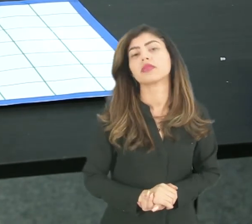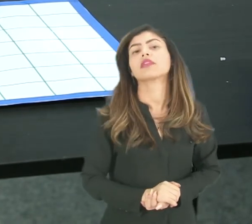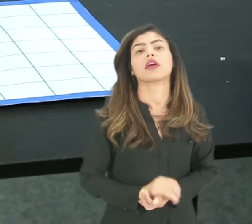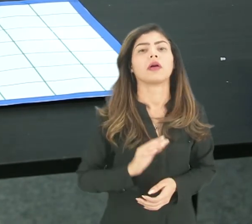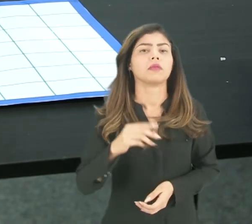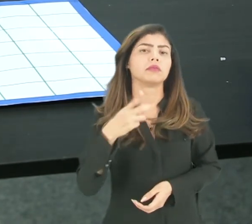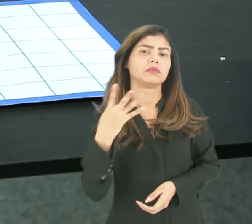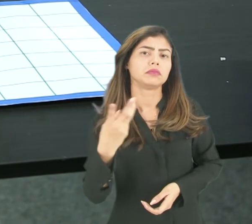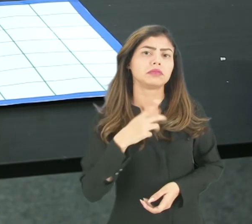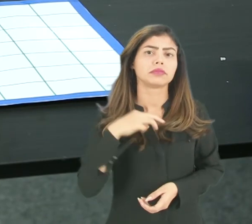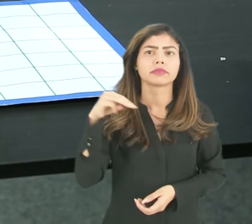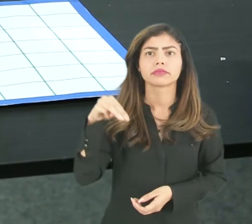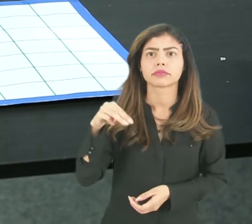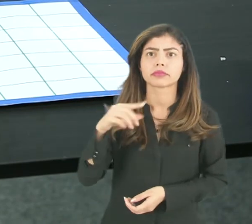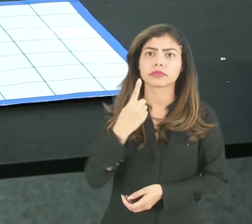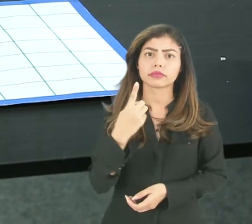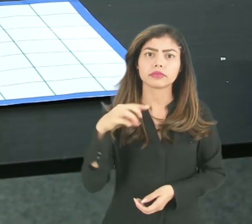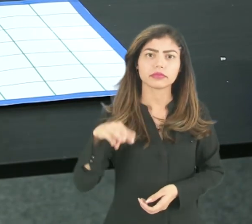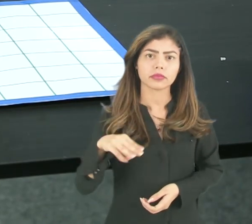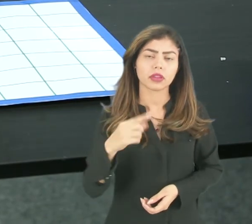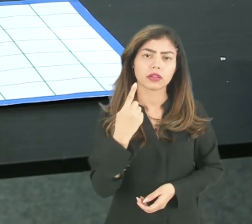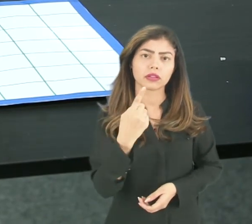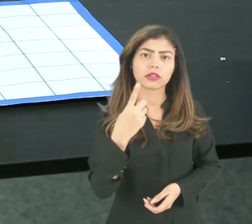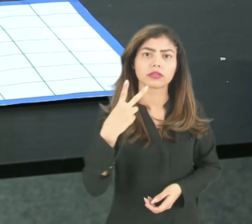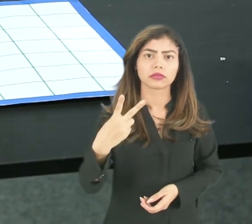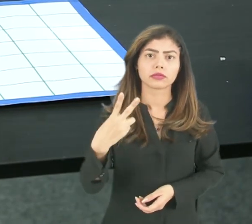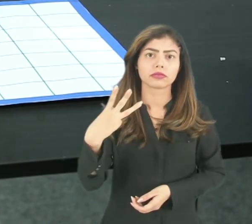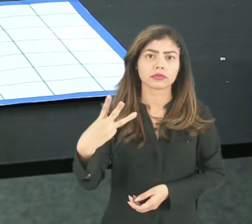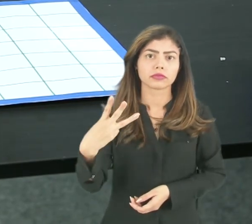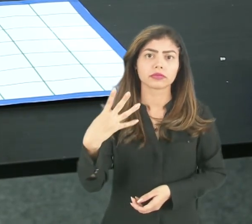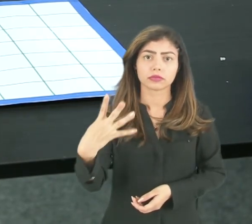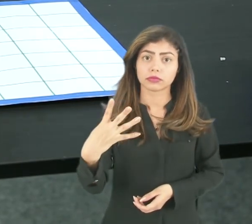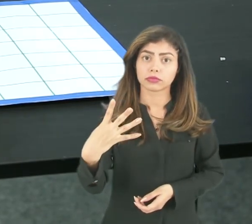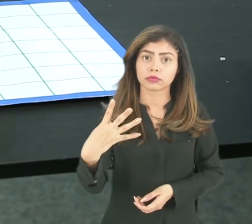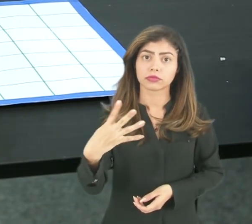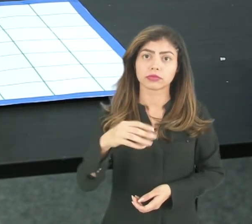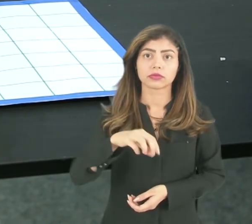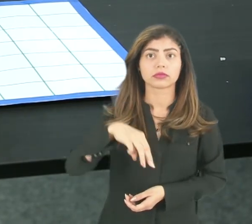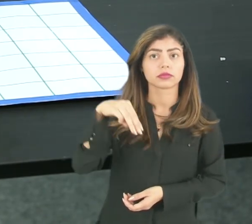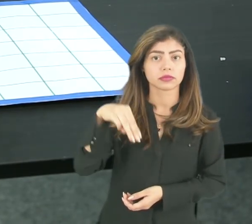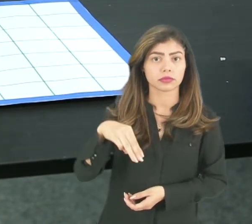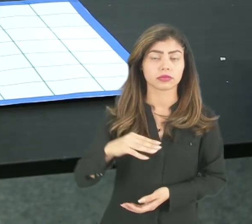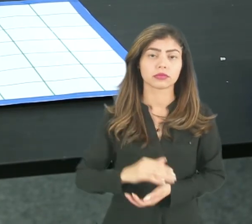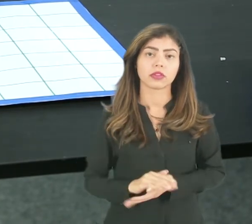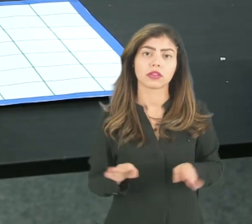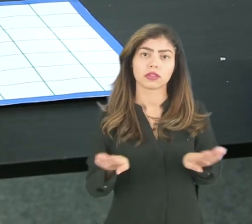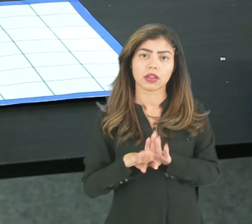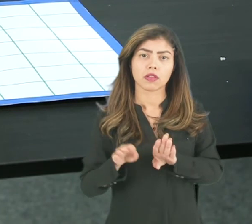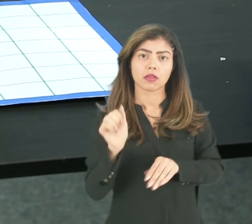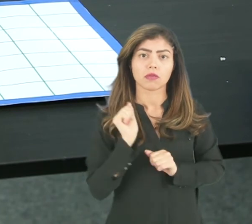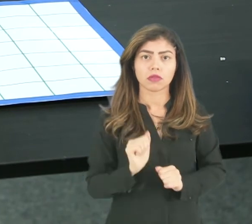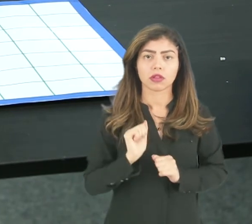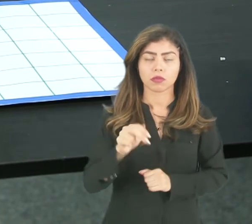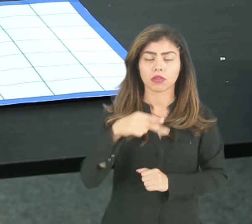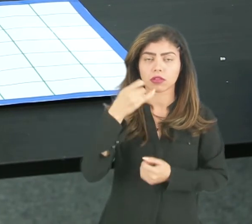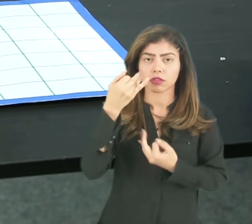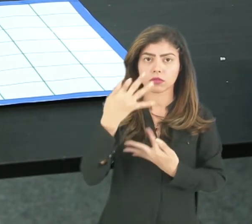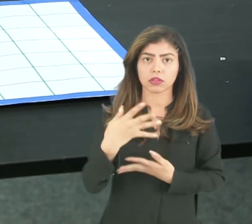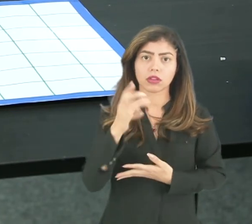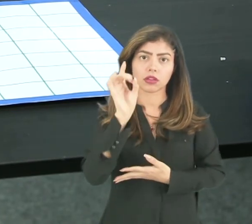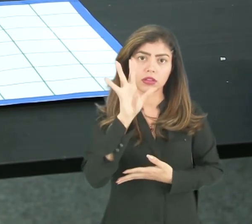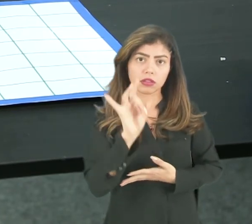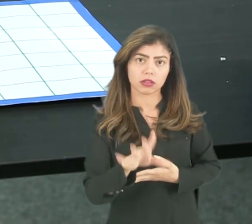andado quantos metros? 1, 2, 3, 4 metros. Nós também poderíamos dizer que